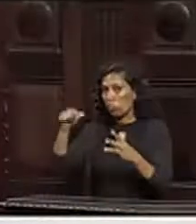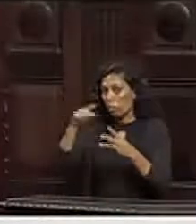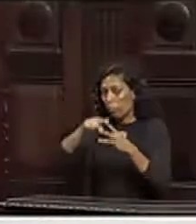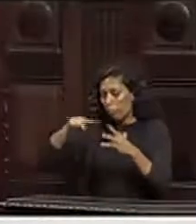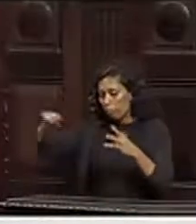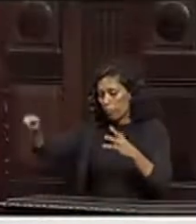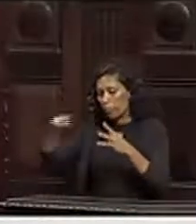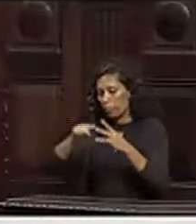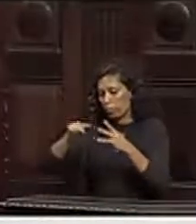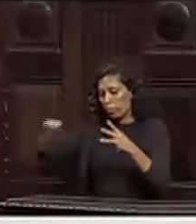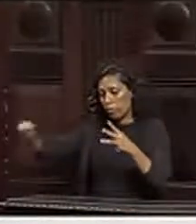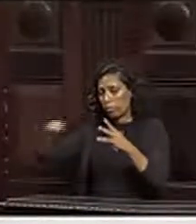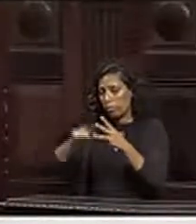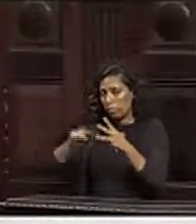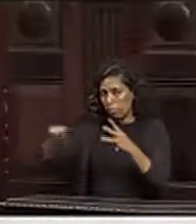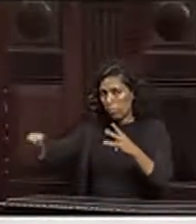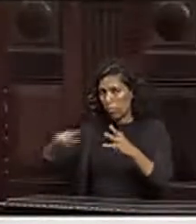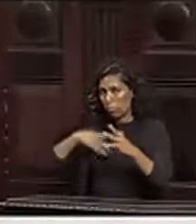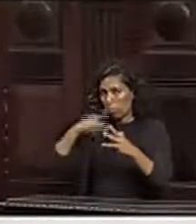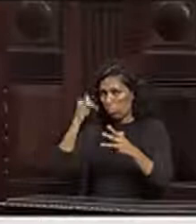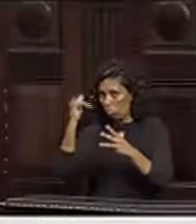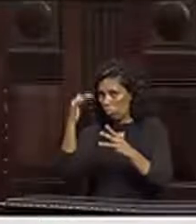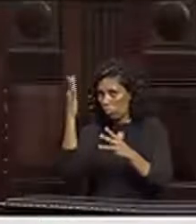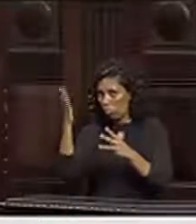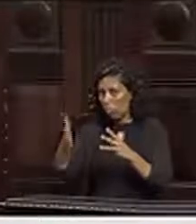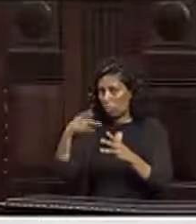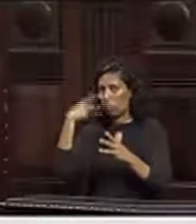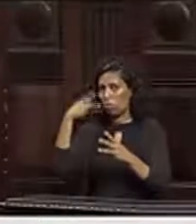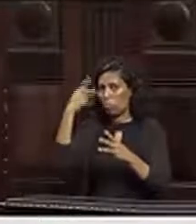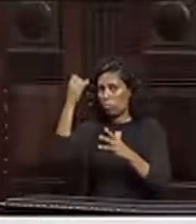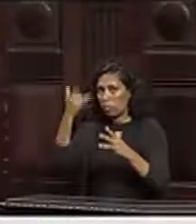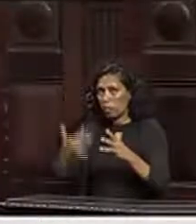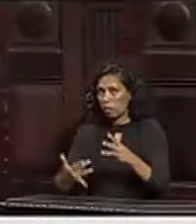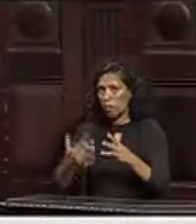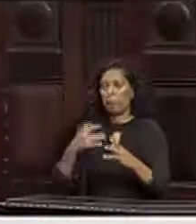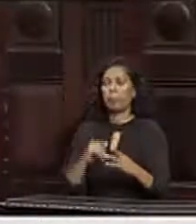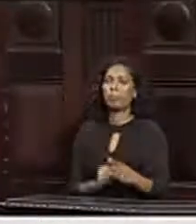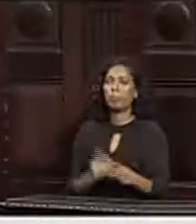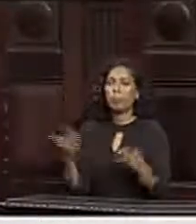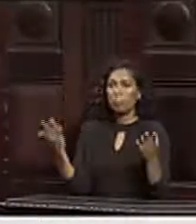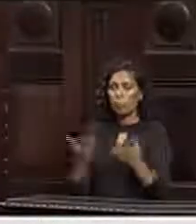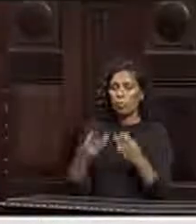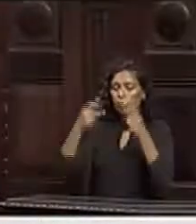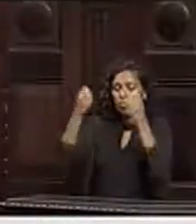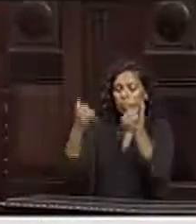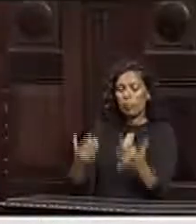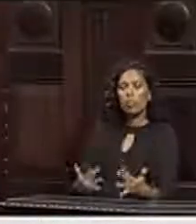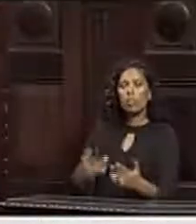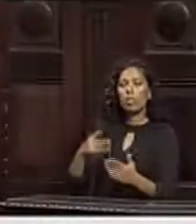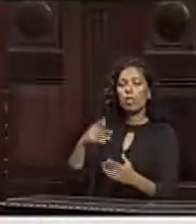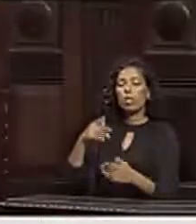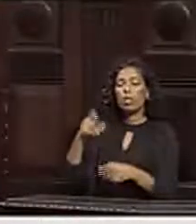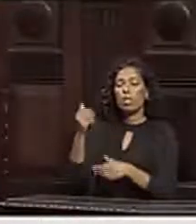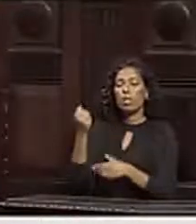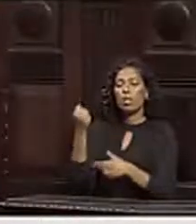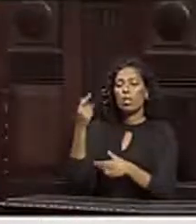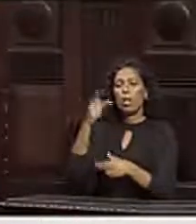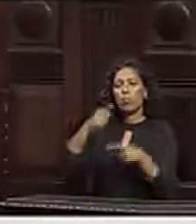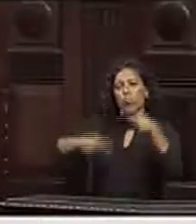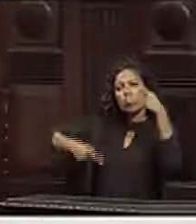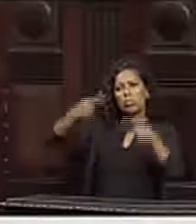Iniciei dizendo que a política de segurança pública está